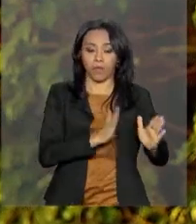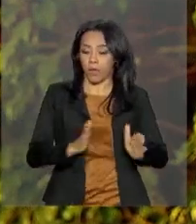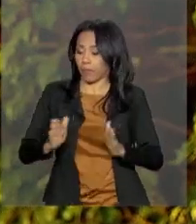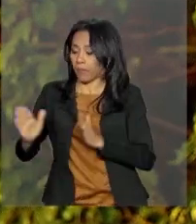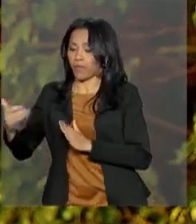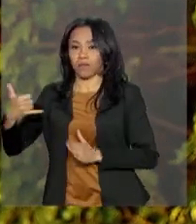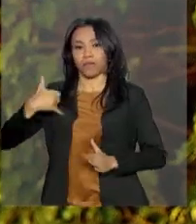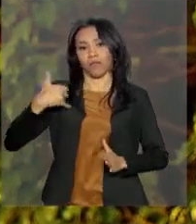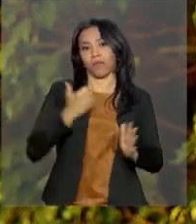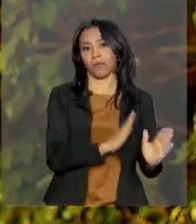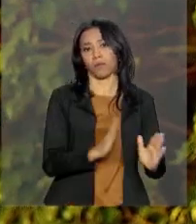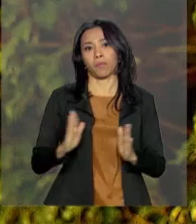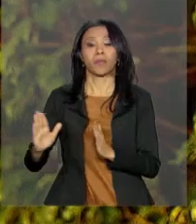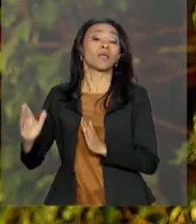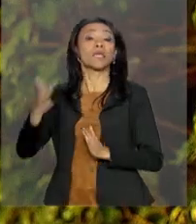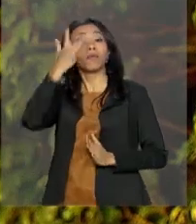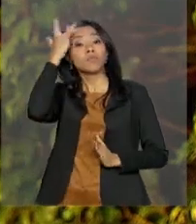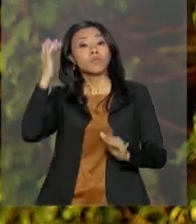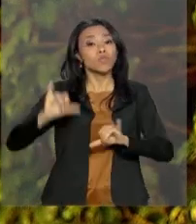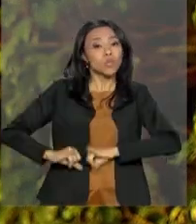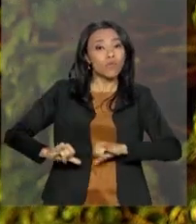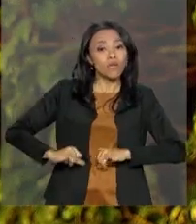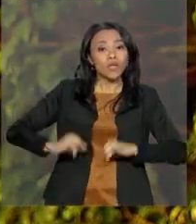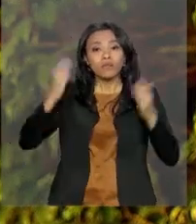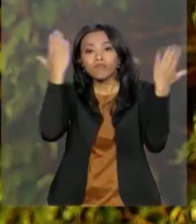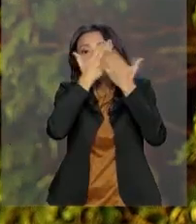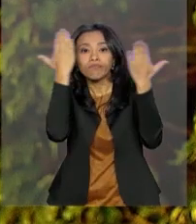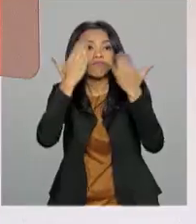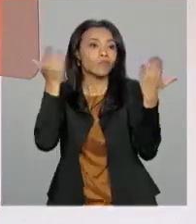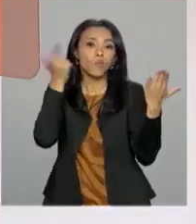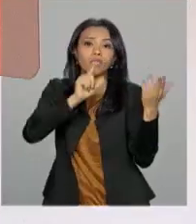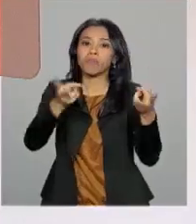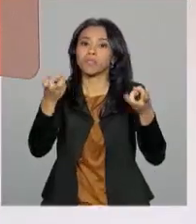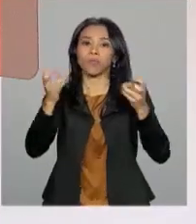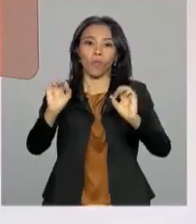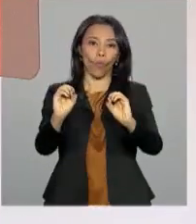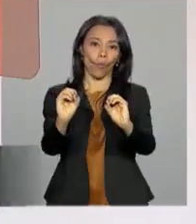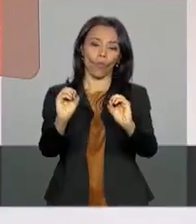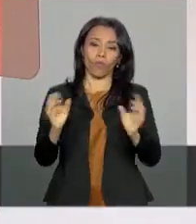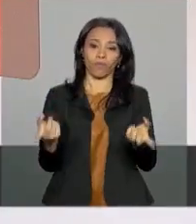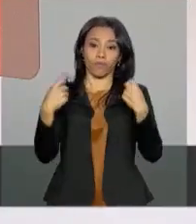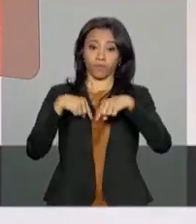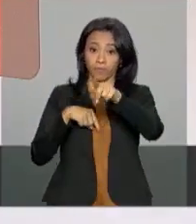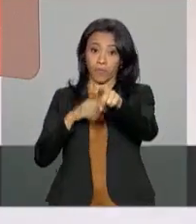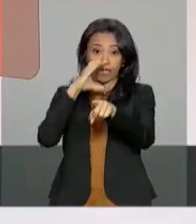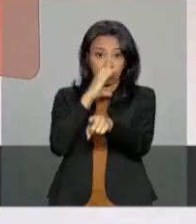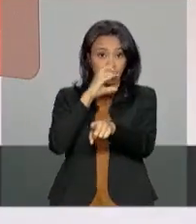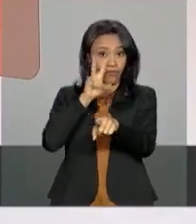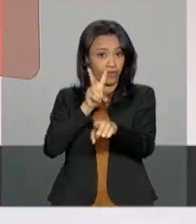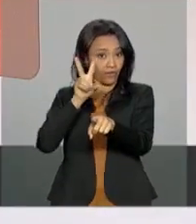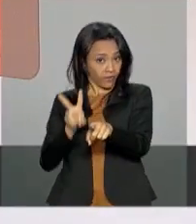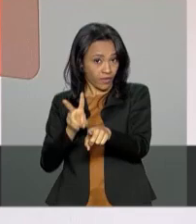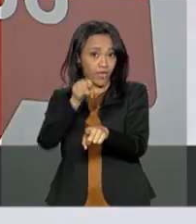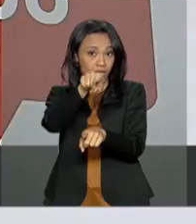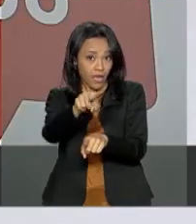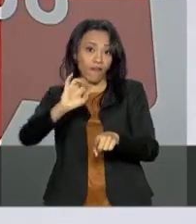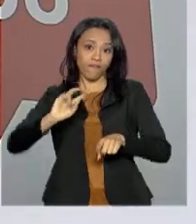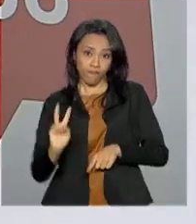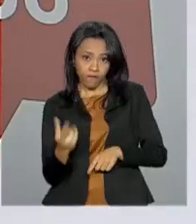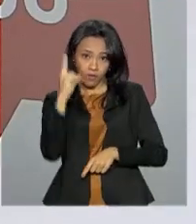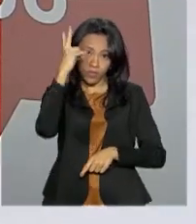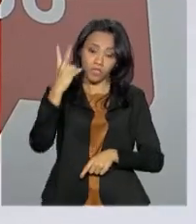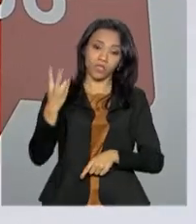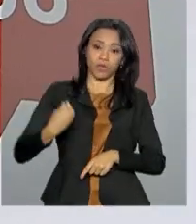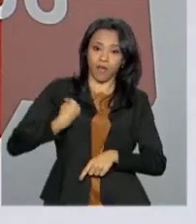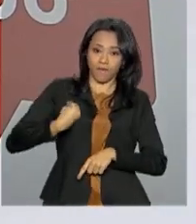dor muitas vezes ela não vê o que está acontecendo no brasil o cvv centro de valorização da vida rede